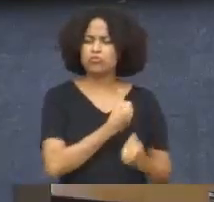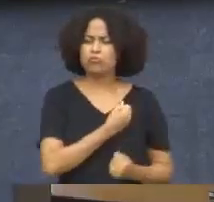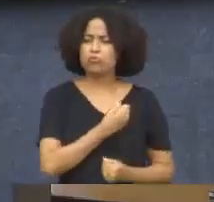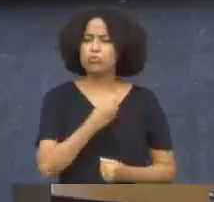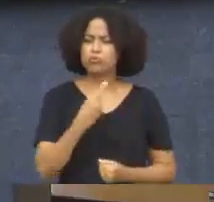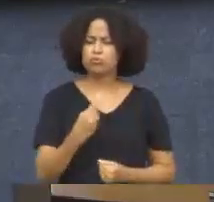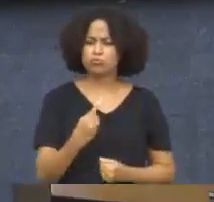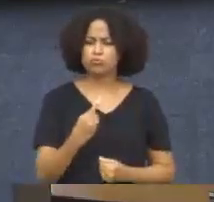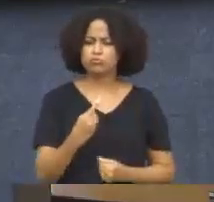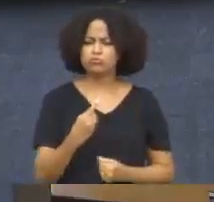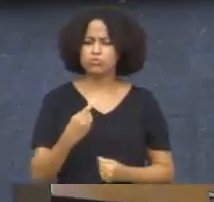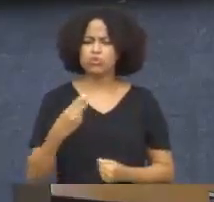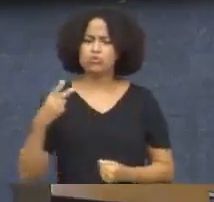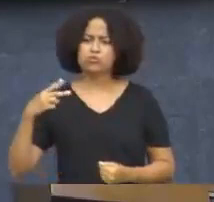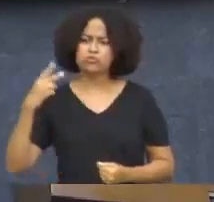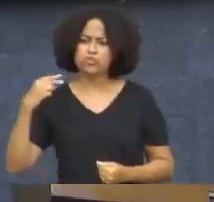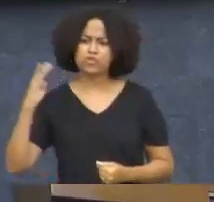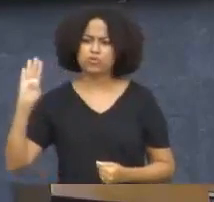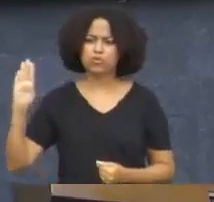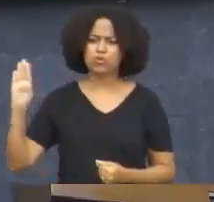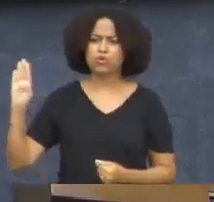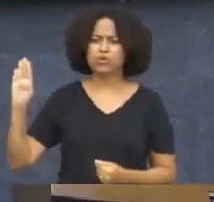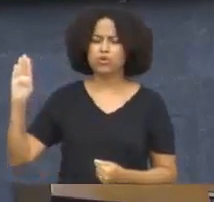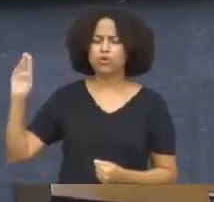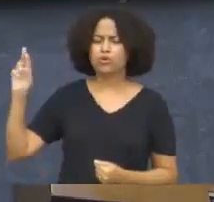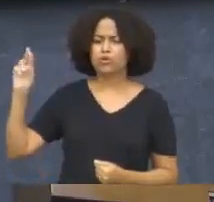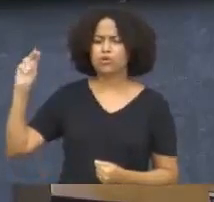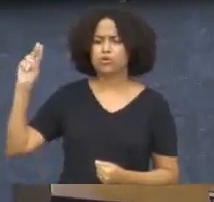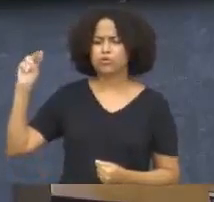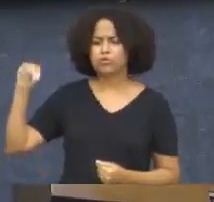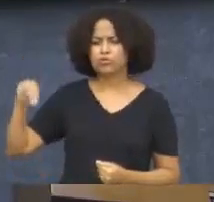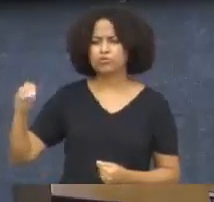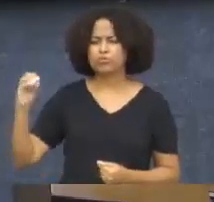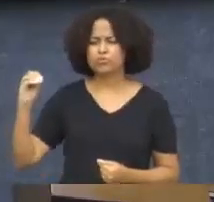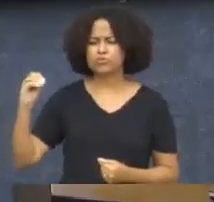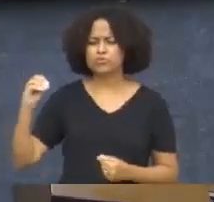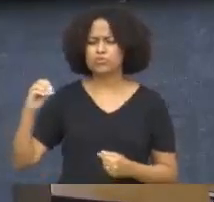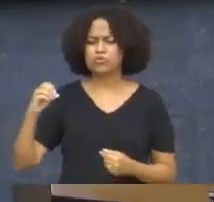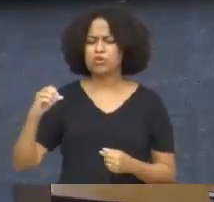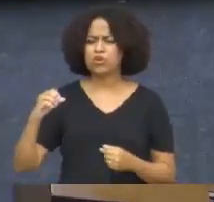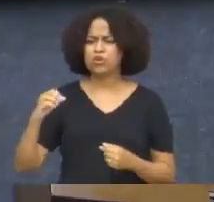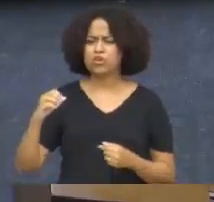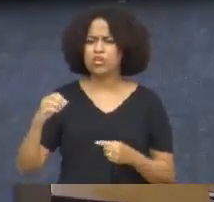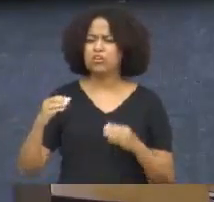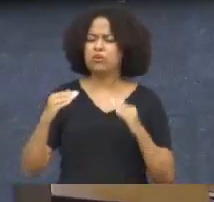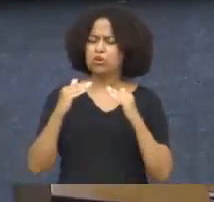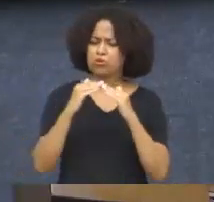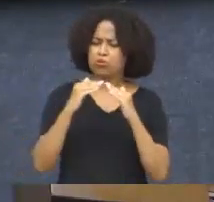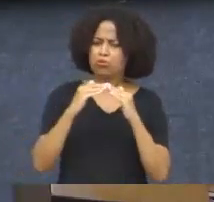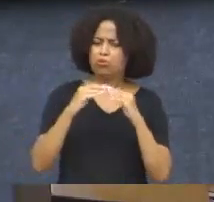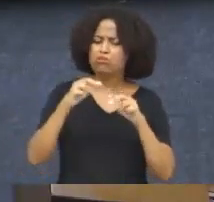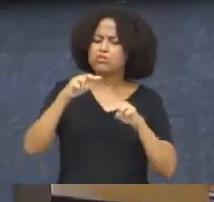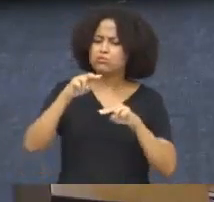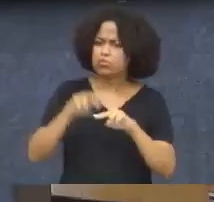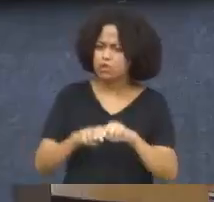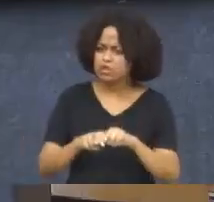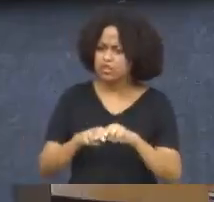vereador Bruno Miranda. Aqueles que concordam, permaneçam como estão, os contrários se manifestam.